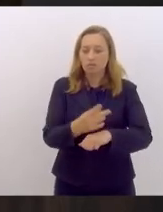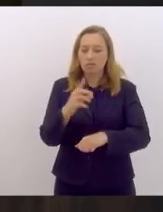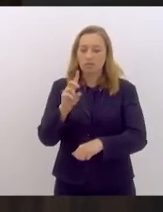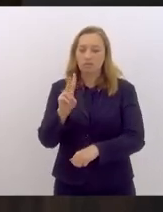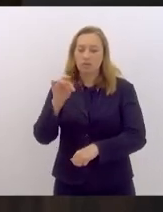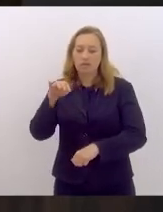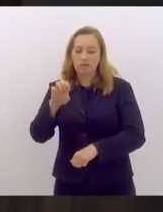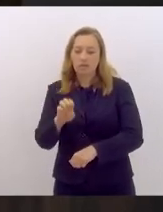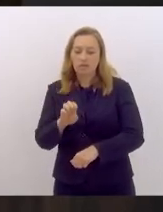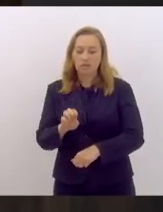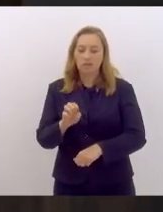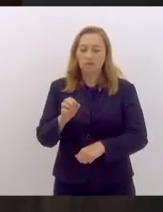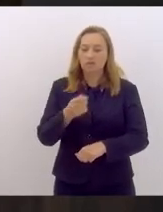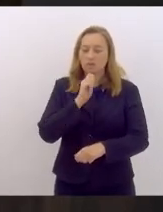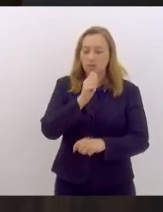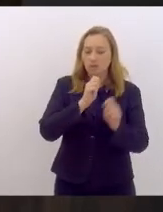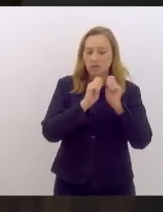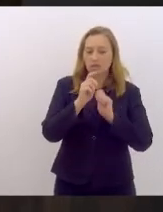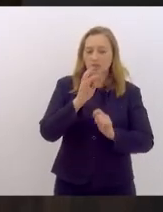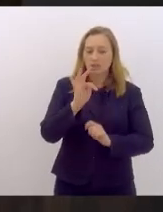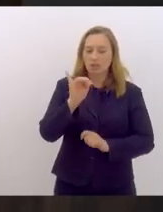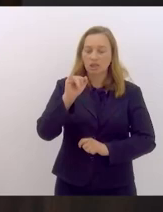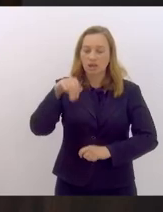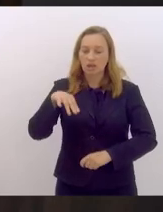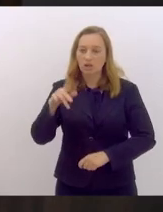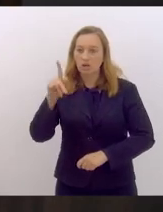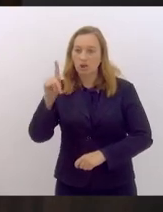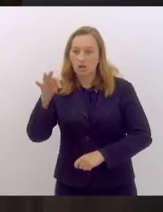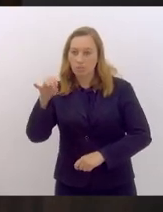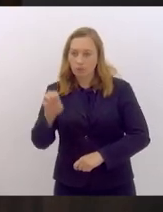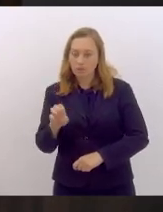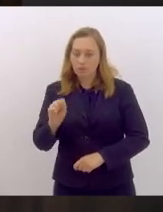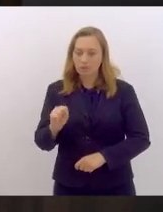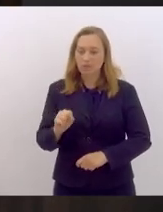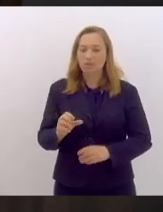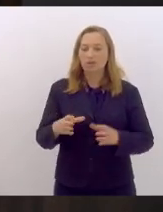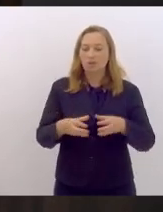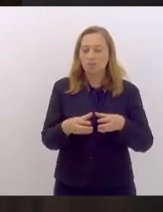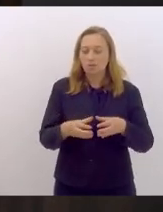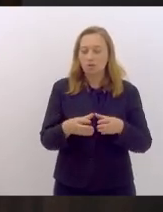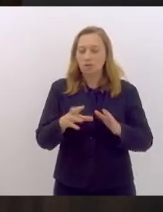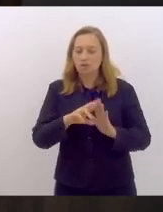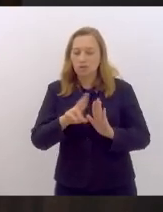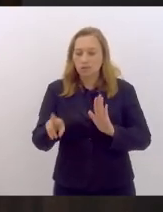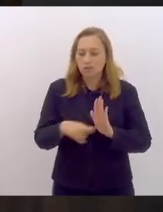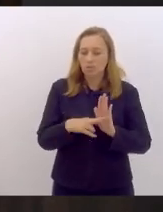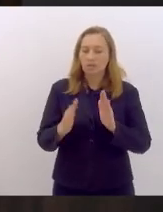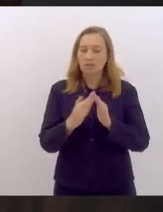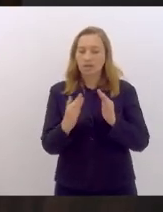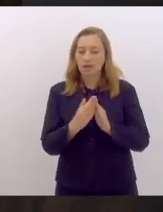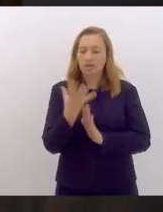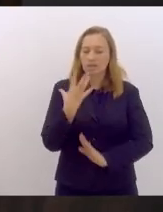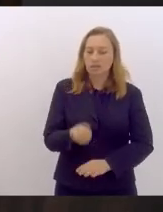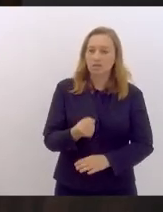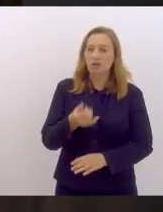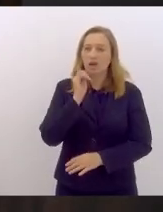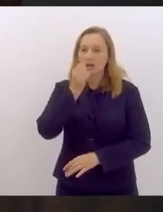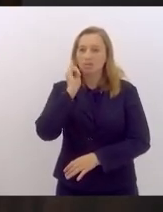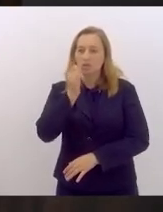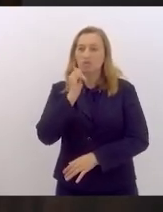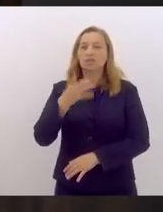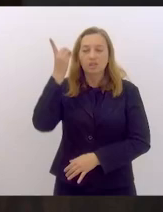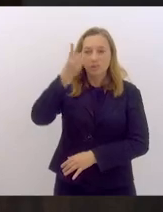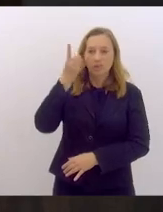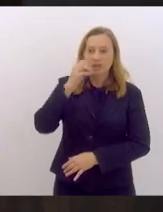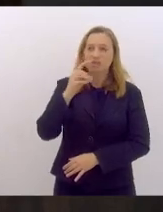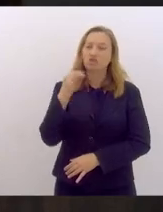Nascimento ao jornalista Tim Lopes. Parecer da comissão de normas internas e proposições externas, favorável. Relator,